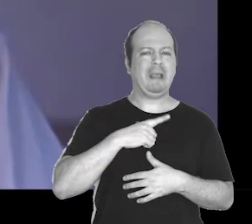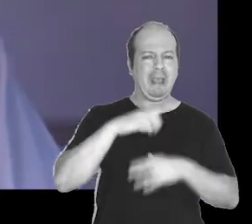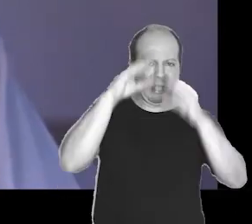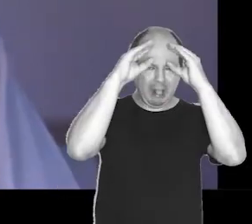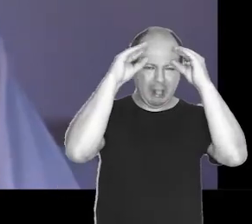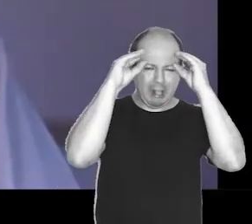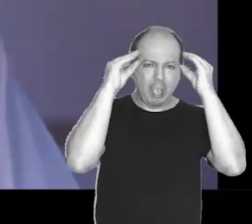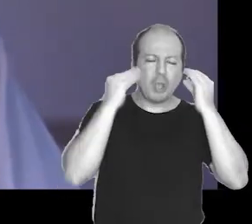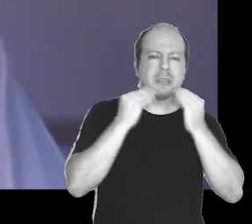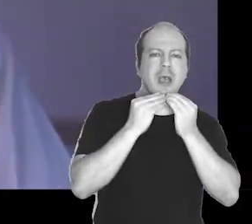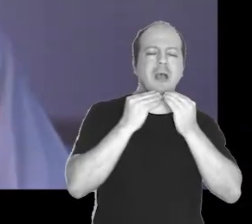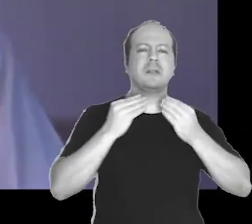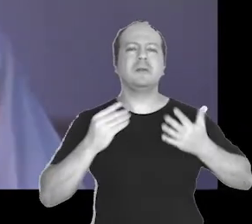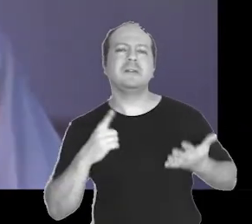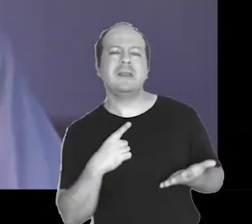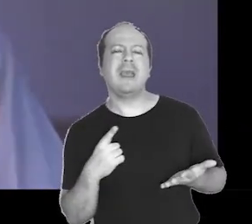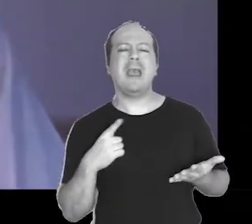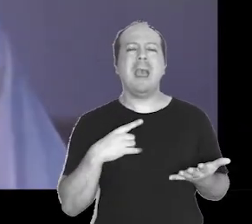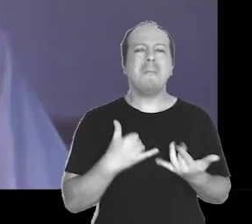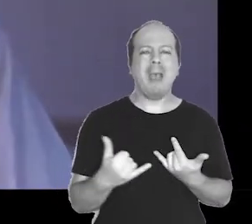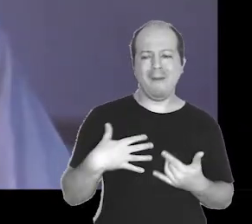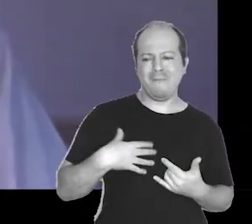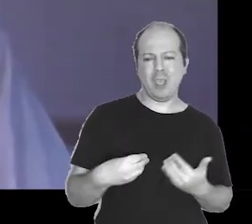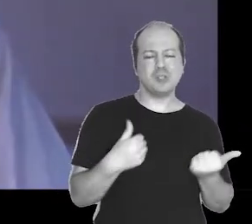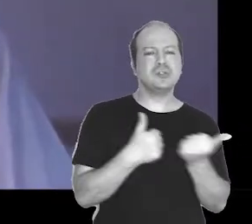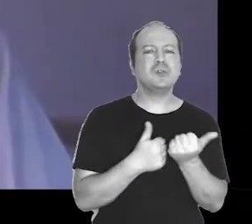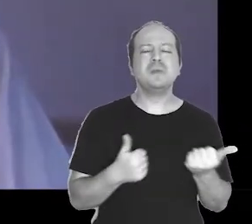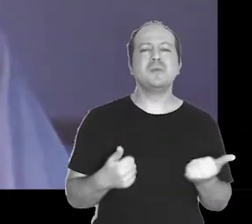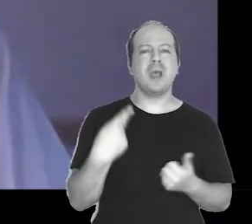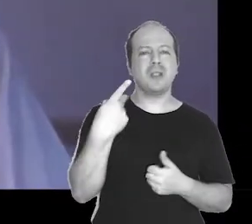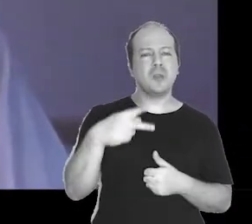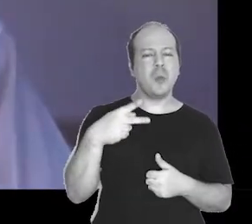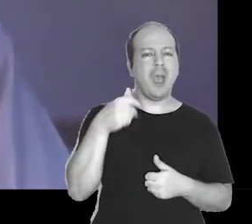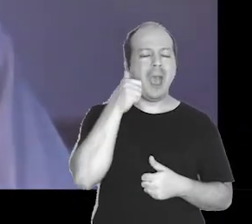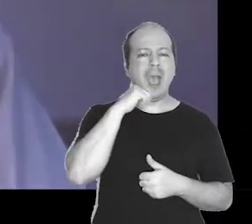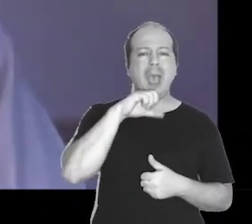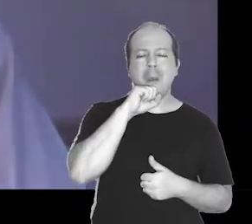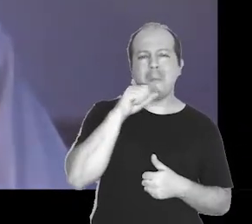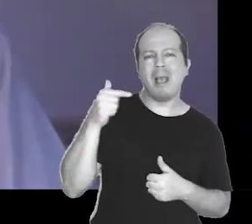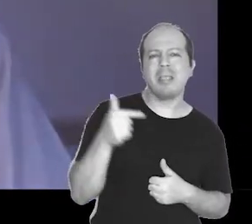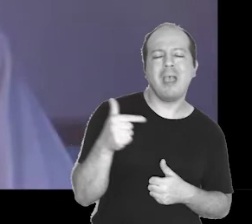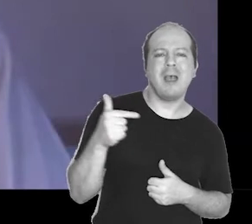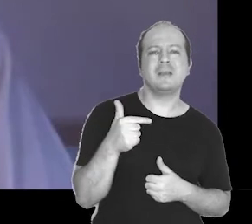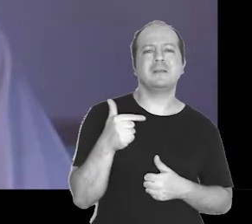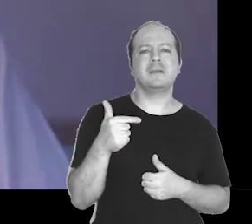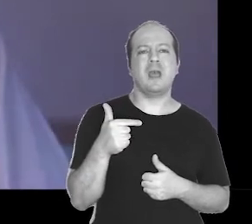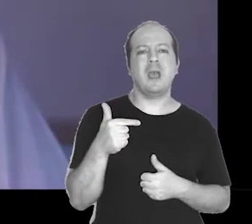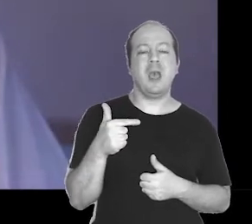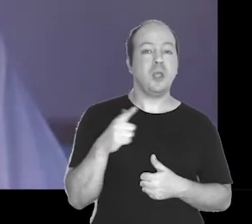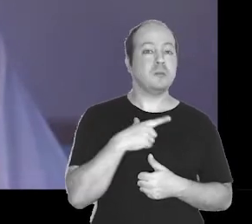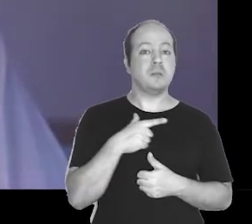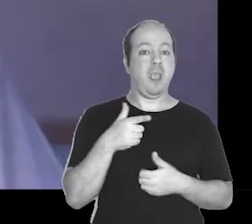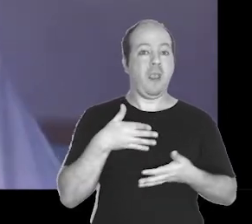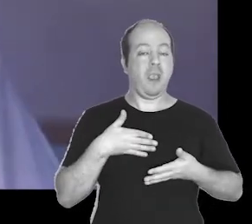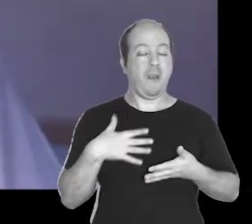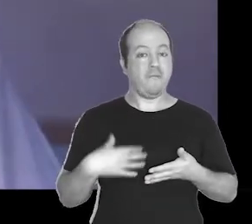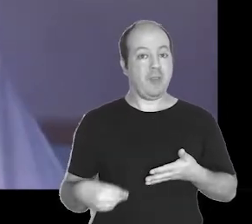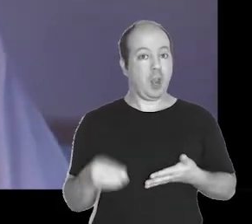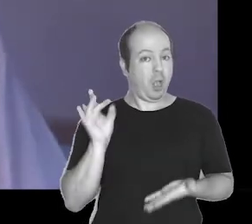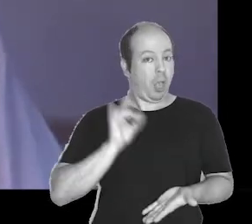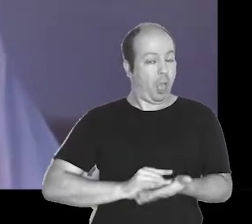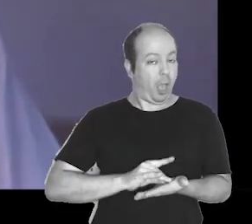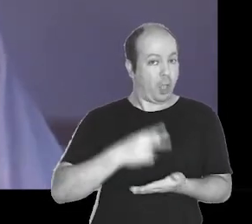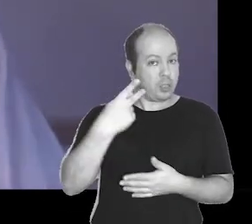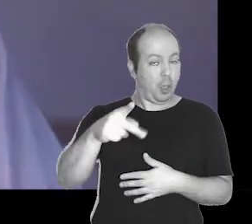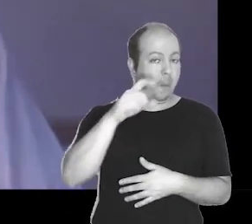Leonardo. Sente-se como um filho substituto de sua madrasta, enquanto ela não consegue ter filhos legítimos de seu pai. É